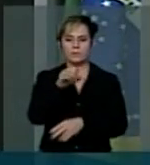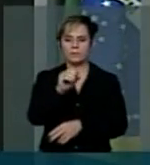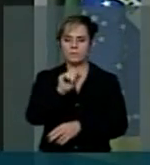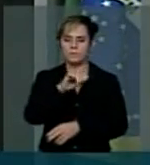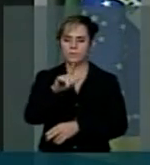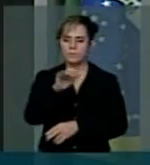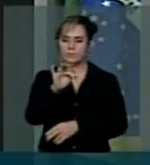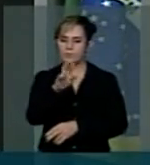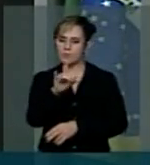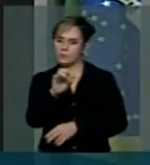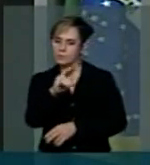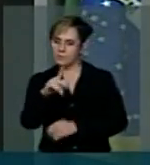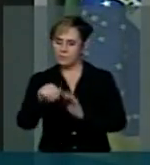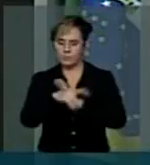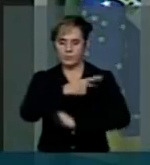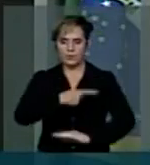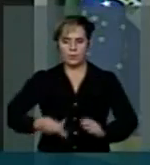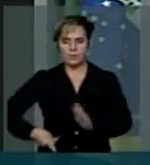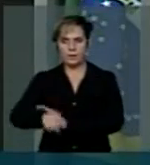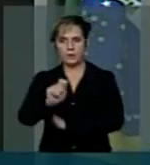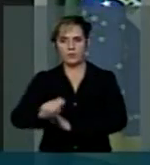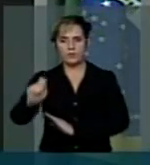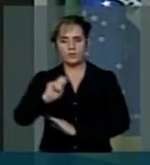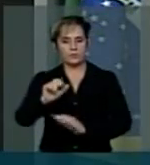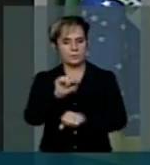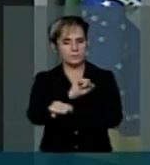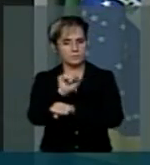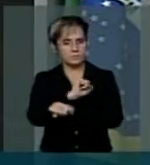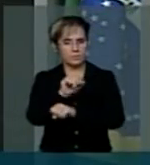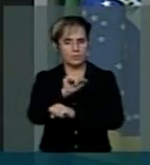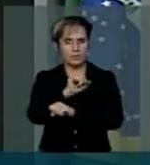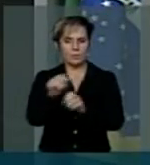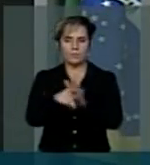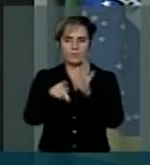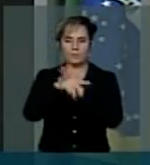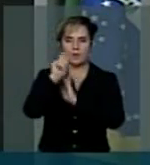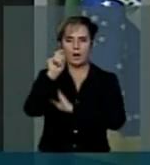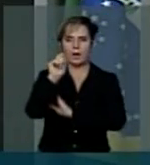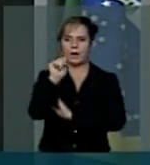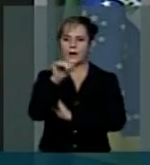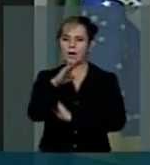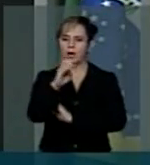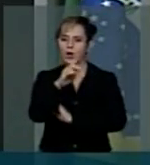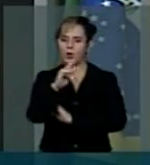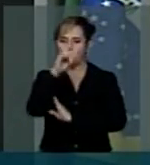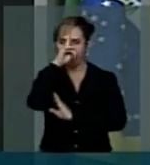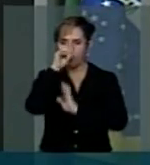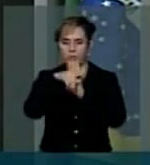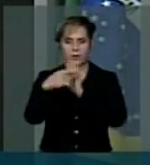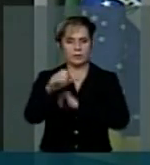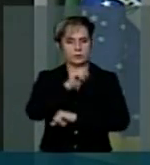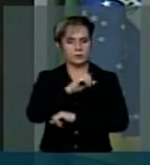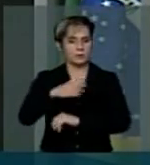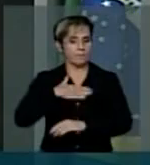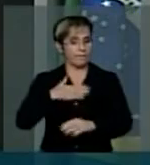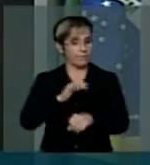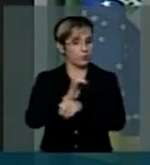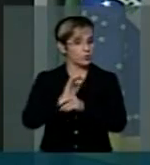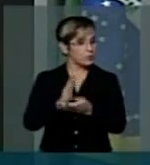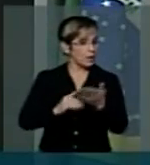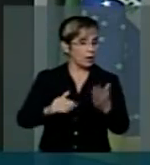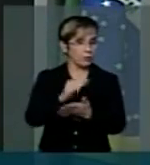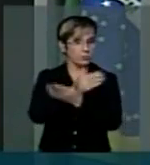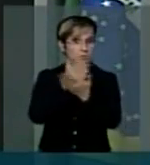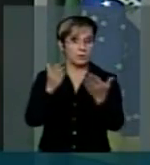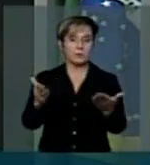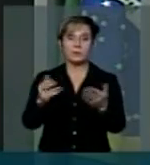Flores, presidente da Associação dos Motoristas de Ambulância de Santa Catarina, meu estado, a todos eles,